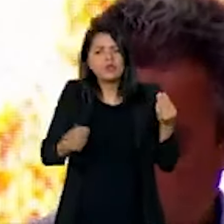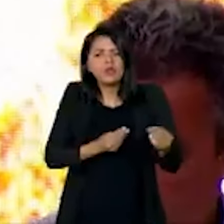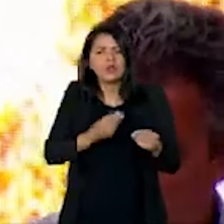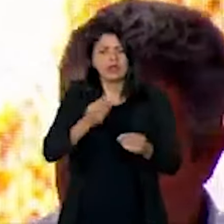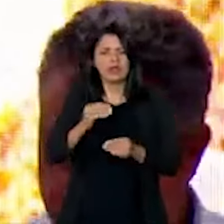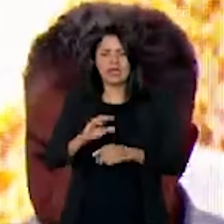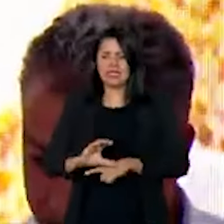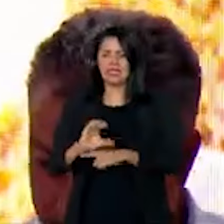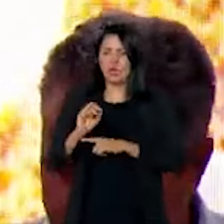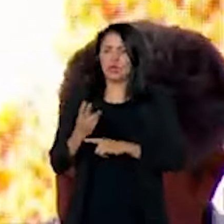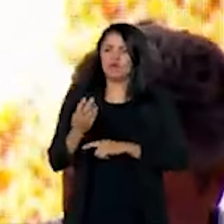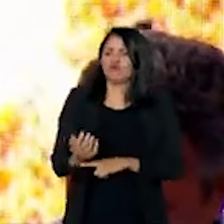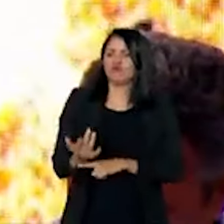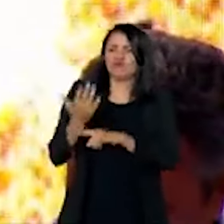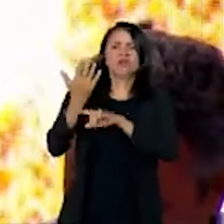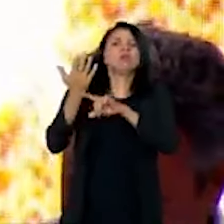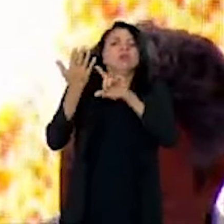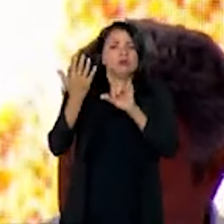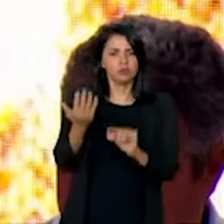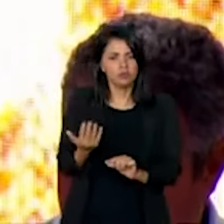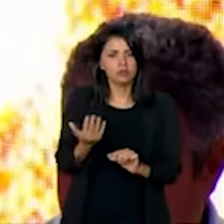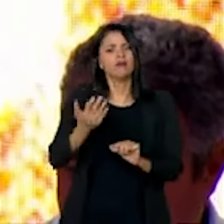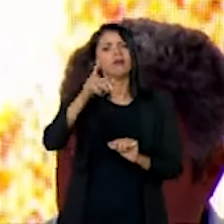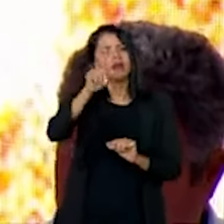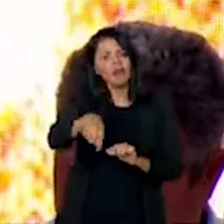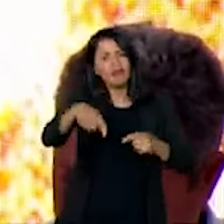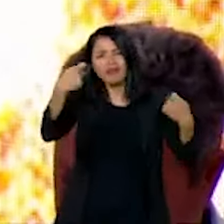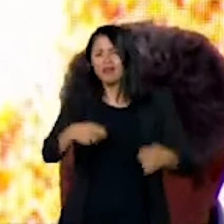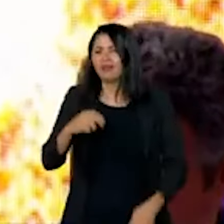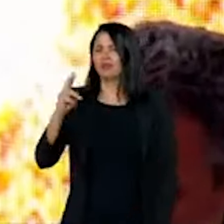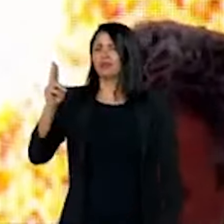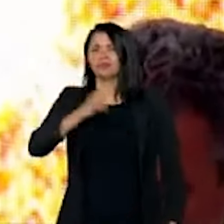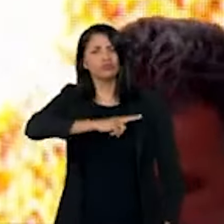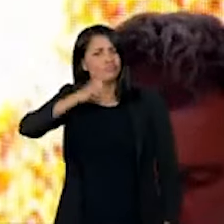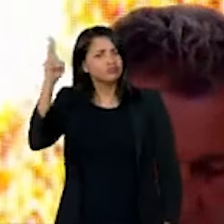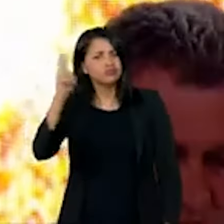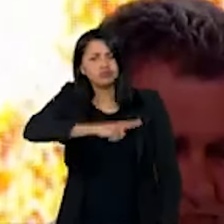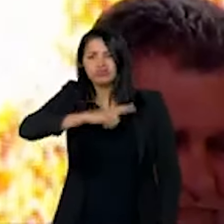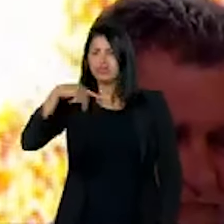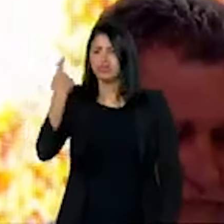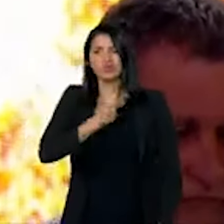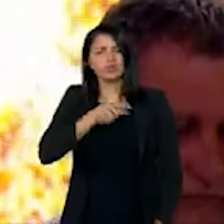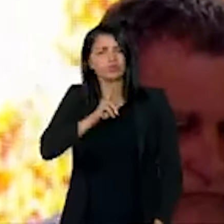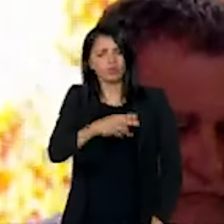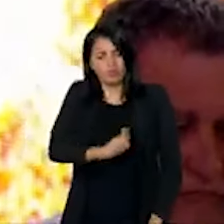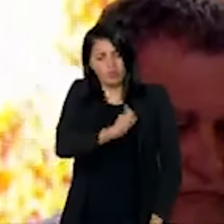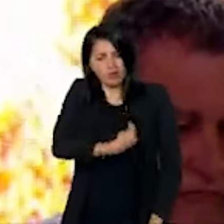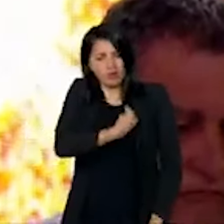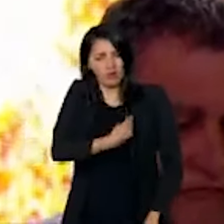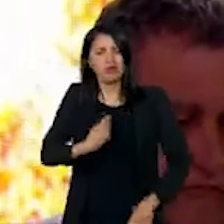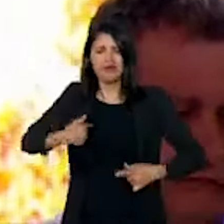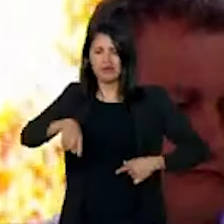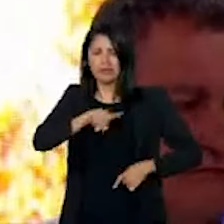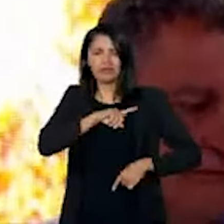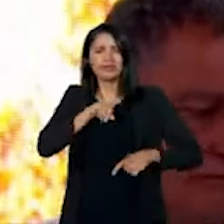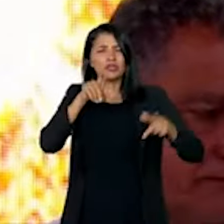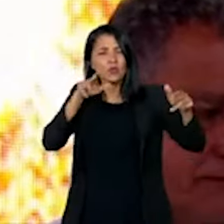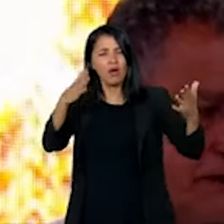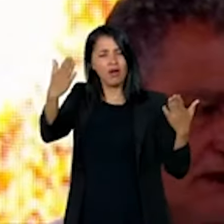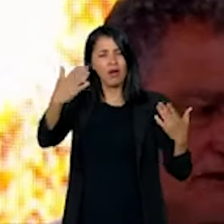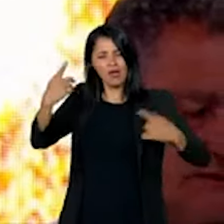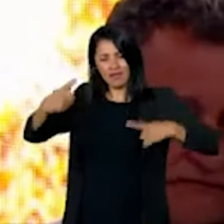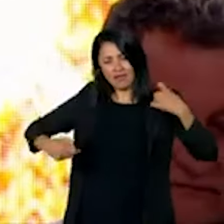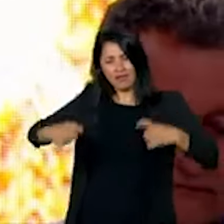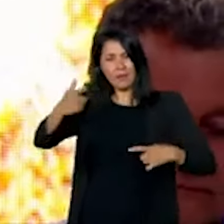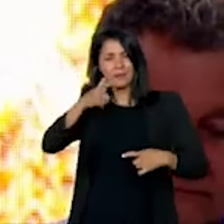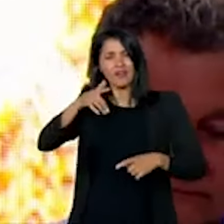emissão de efeito gás estufa é uma necessidade urgente para nós sobrevivermos. E nós estamos numa guerra para